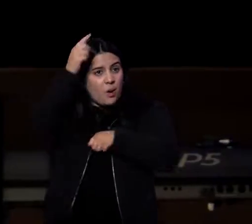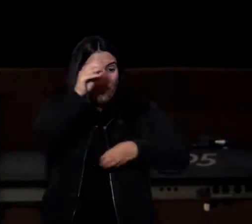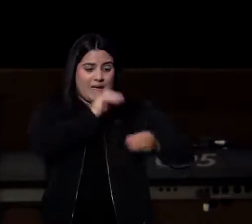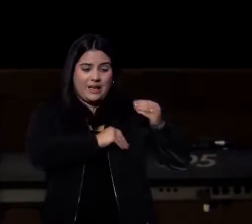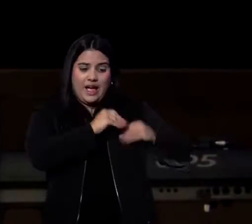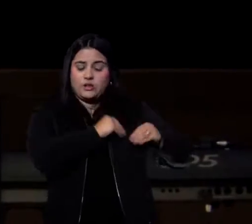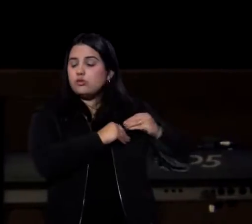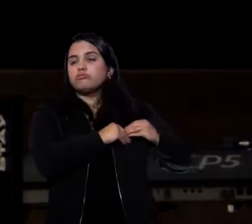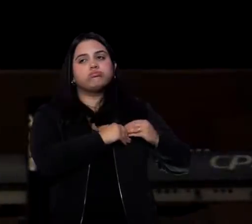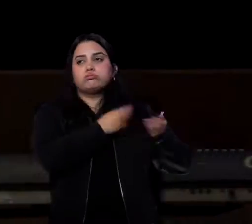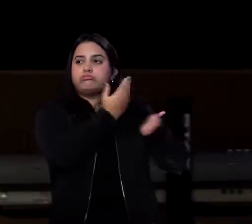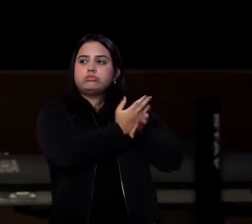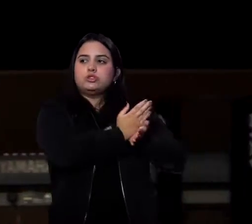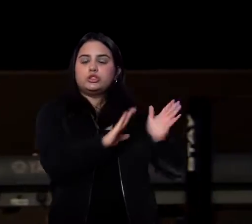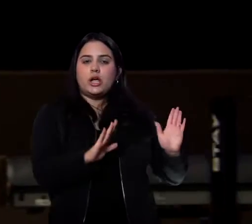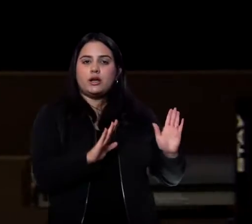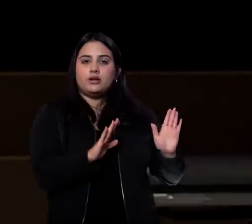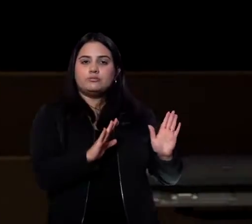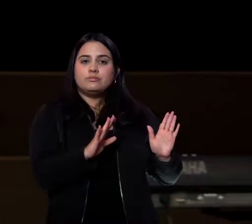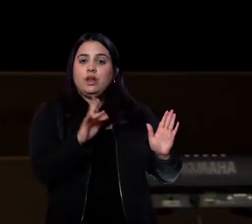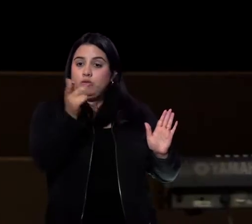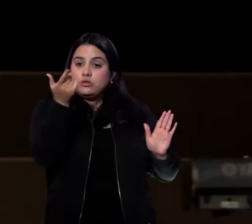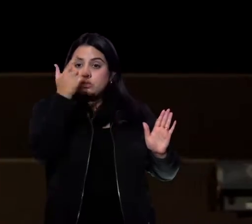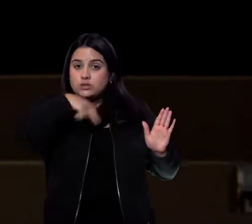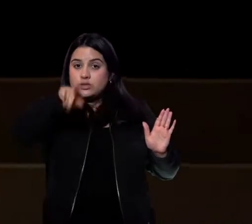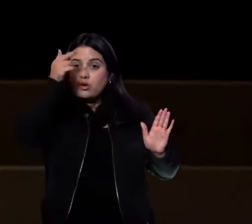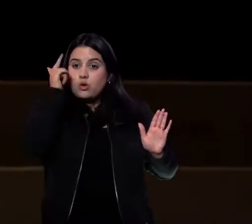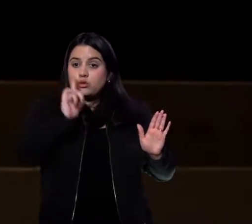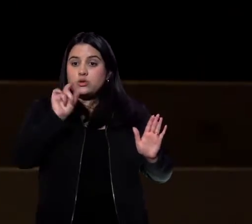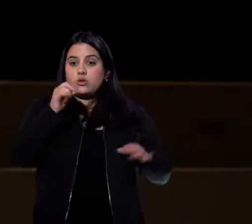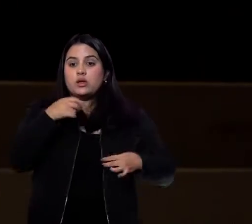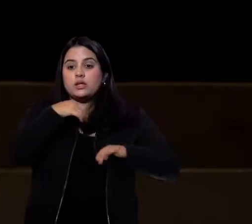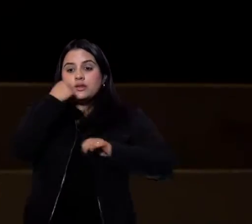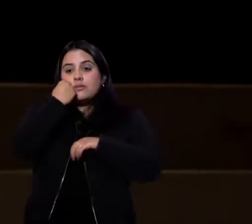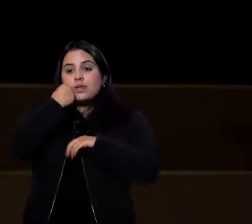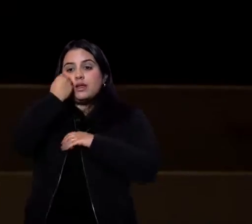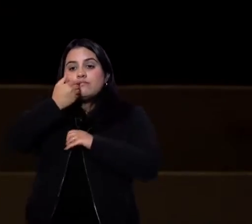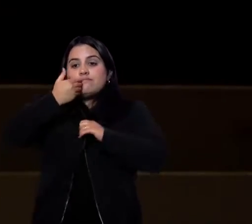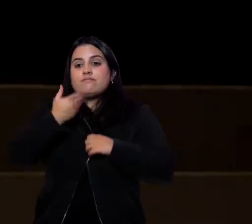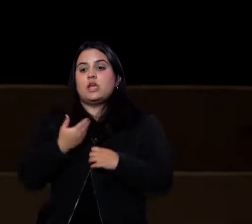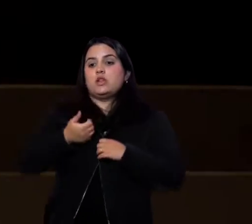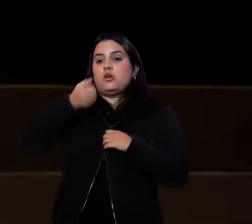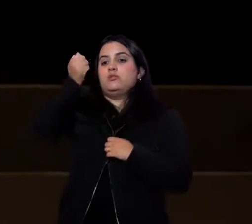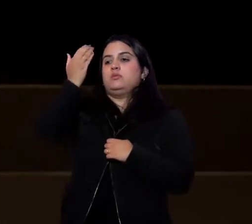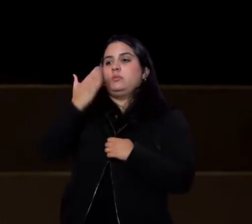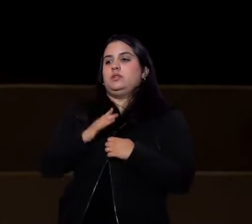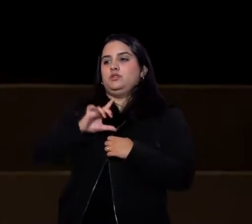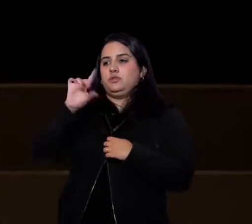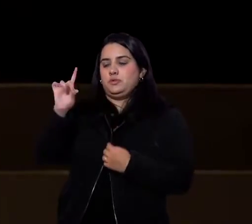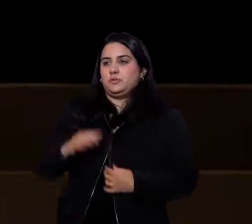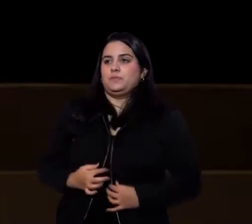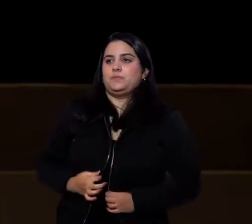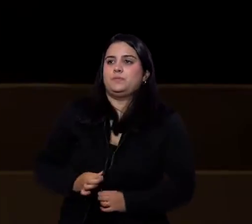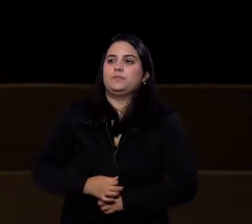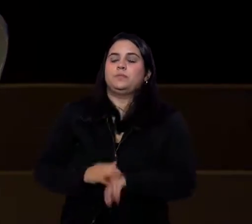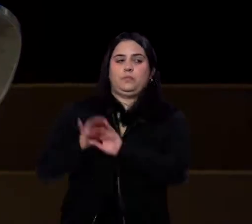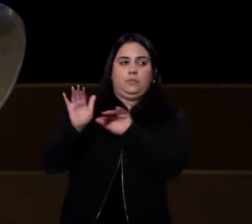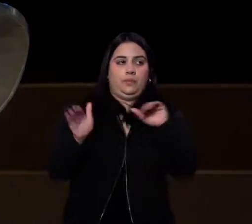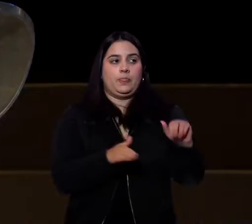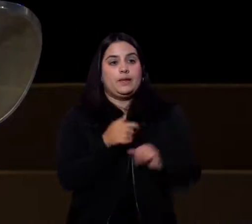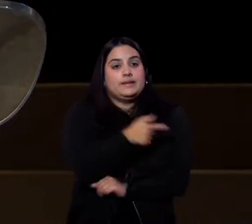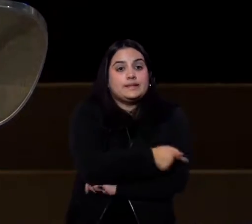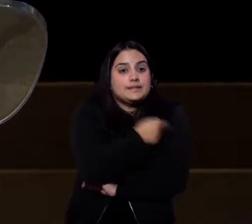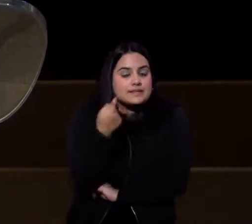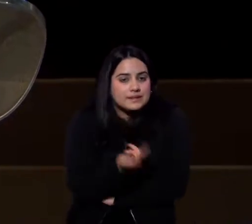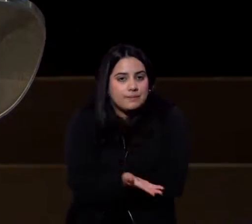que você possa viver coisas ainda maiores na presença de Deus. E semana passada, a gente falou sobre